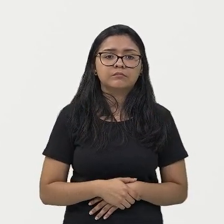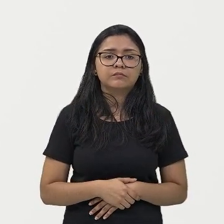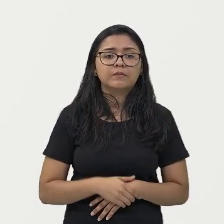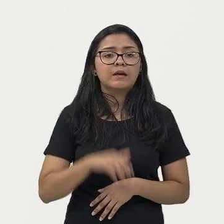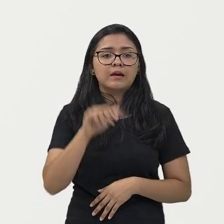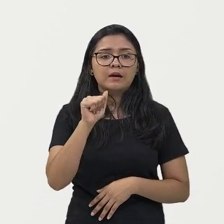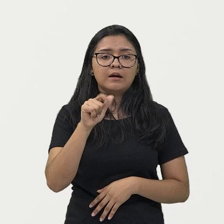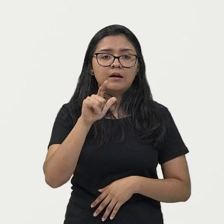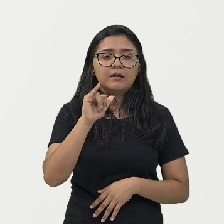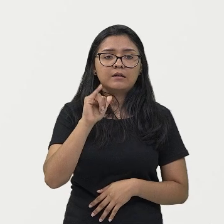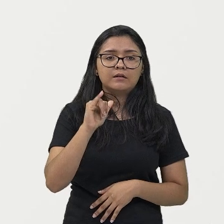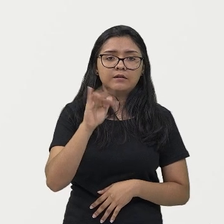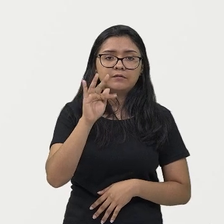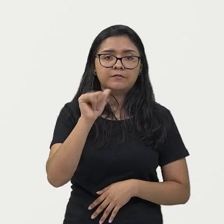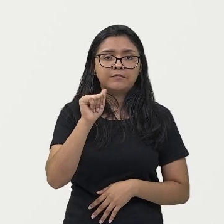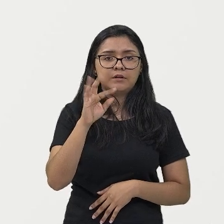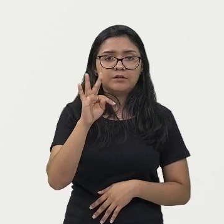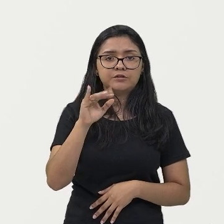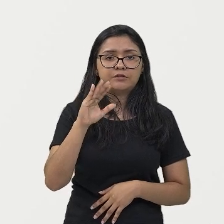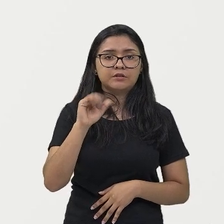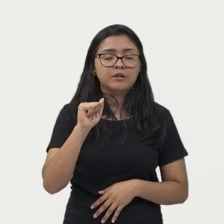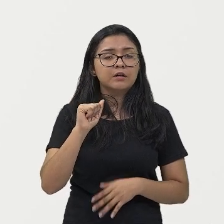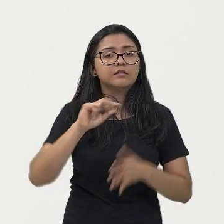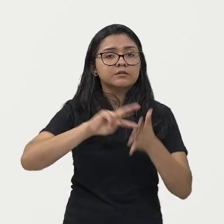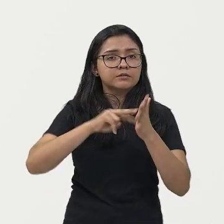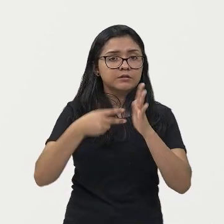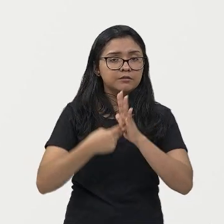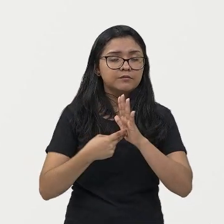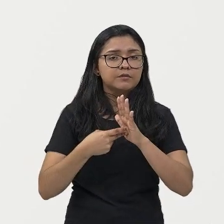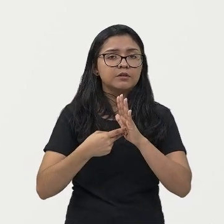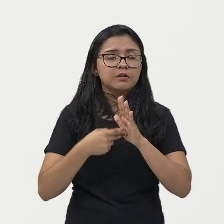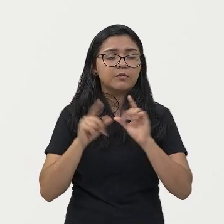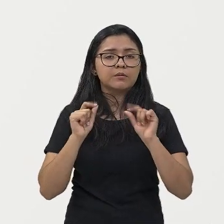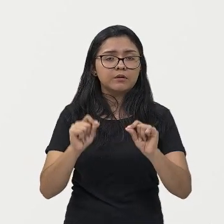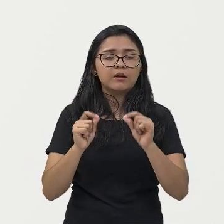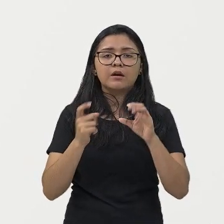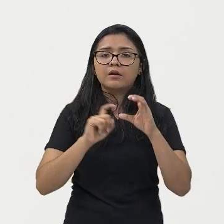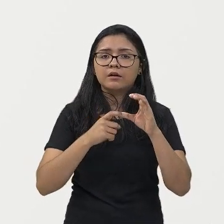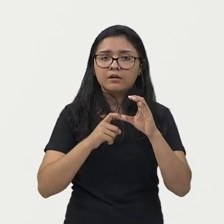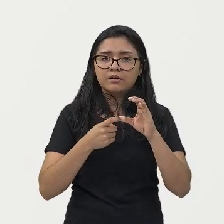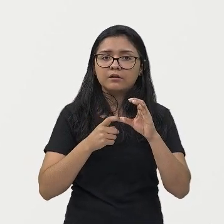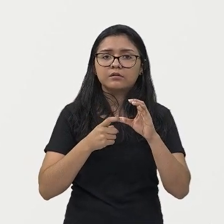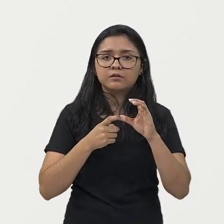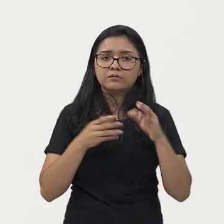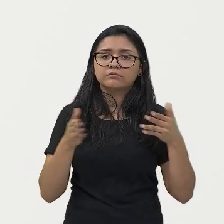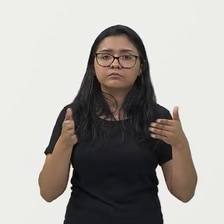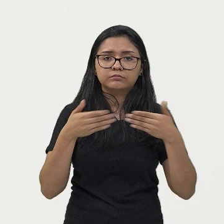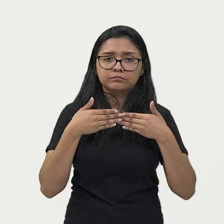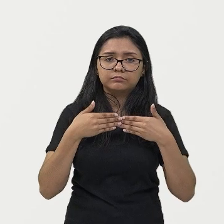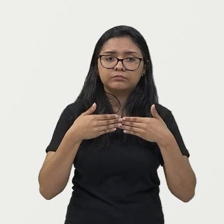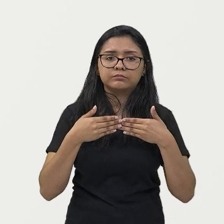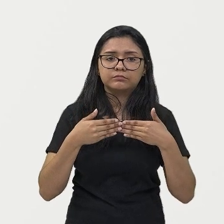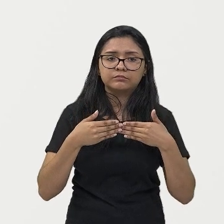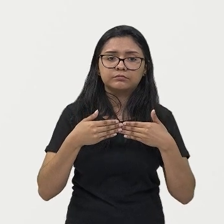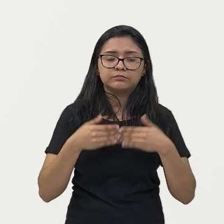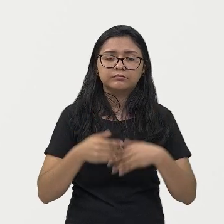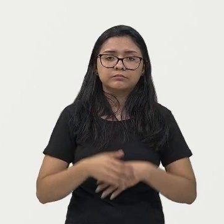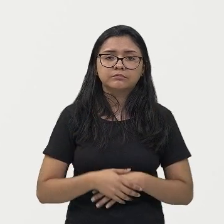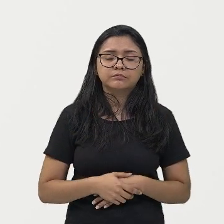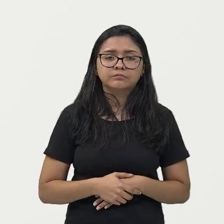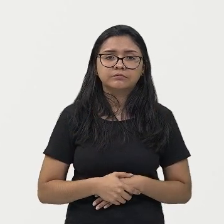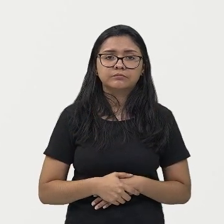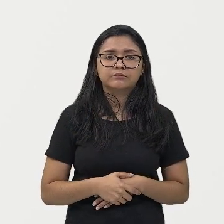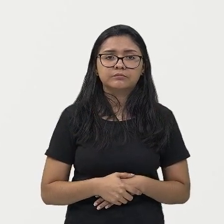alifática. A alifática que se refere também cadeias carbônicas